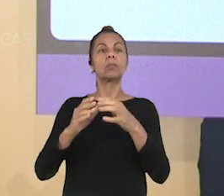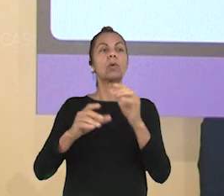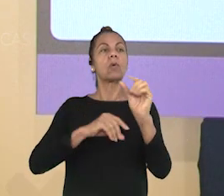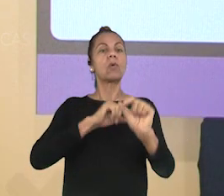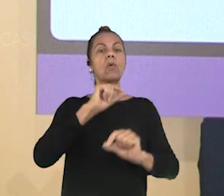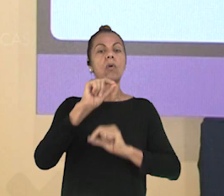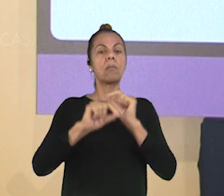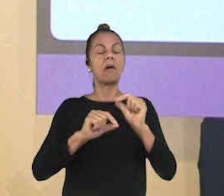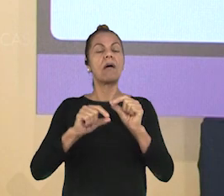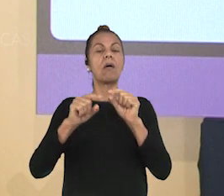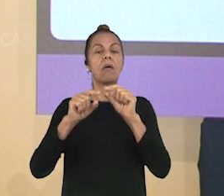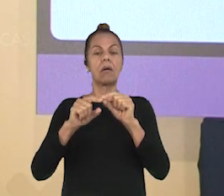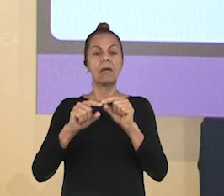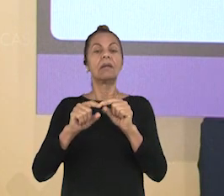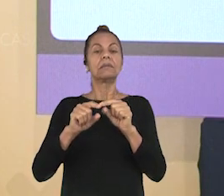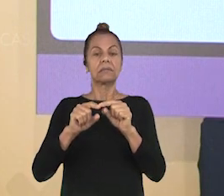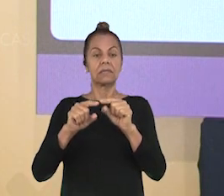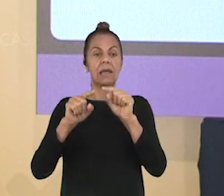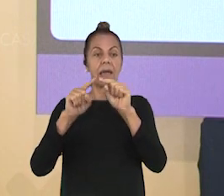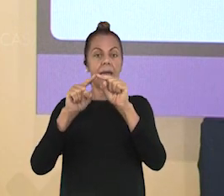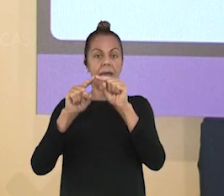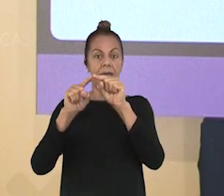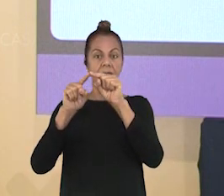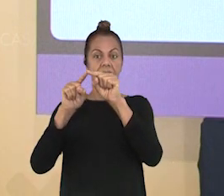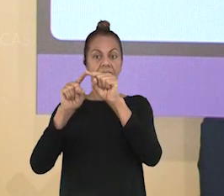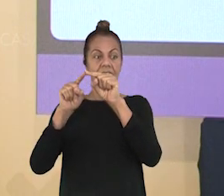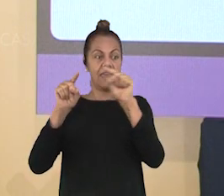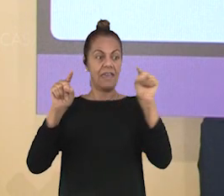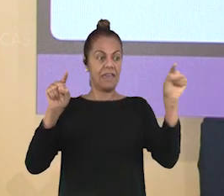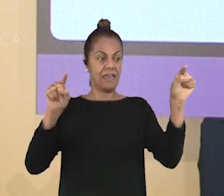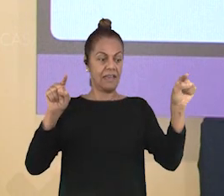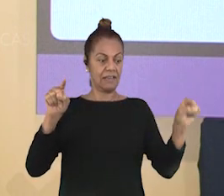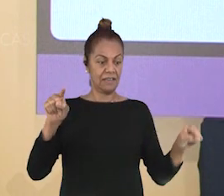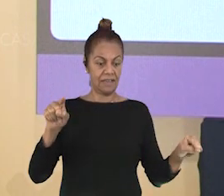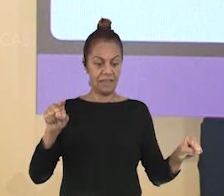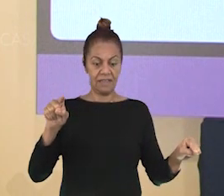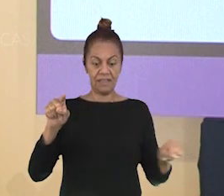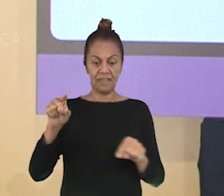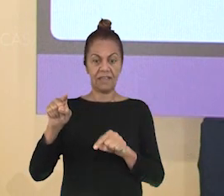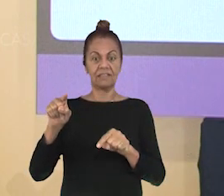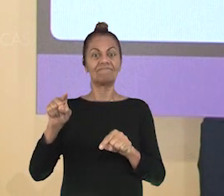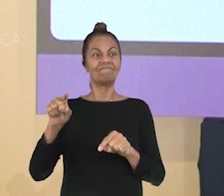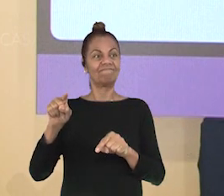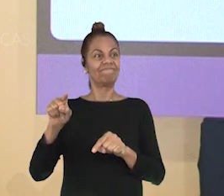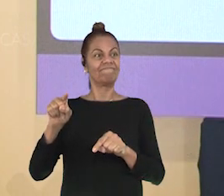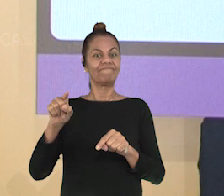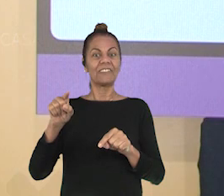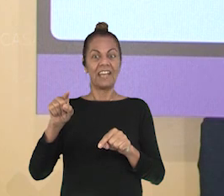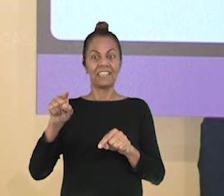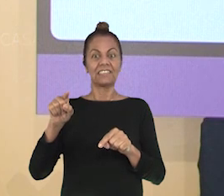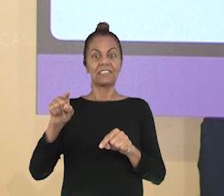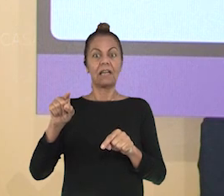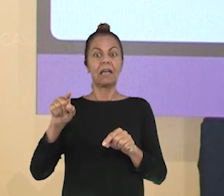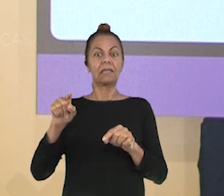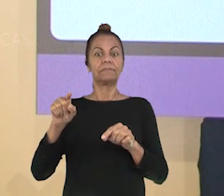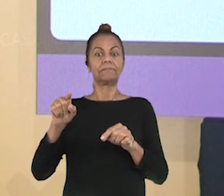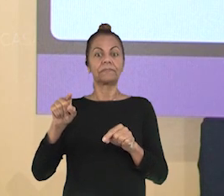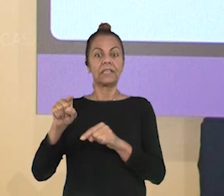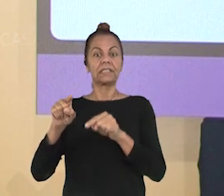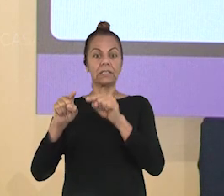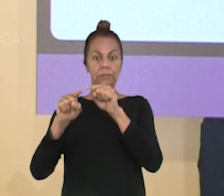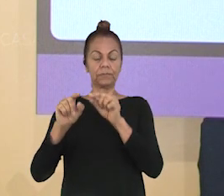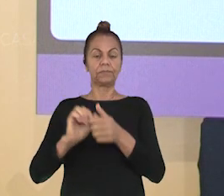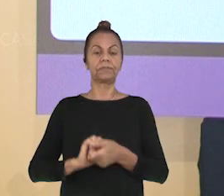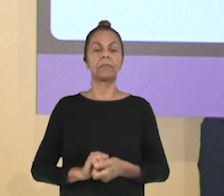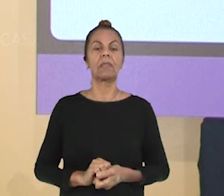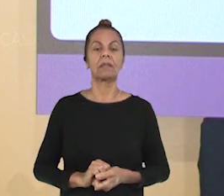são paralelos entre si e eles são chamados de base. Os trapézios, eles podem ser classificados como